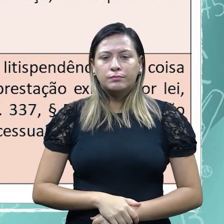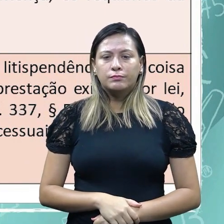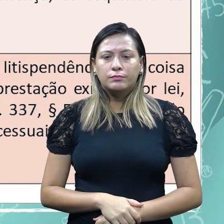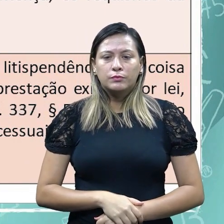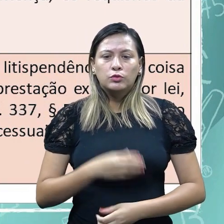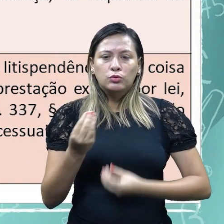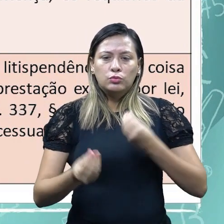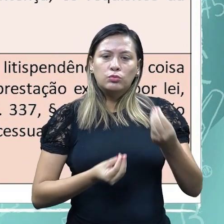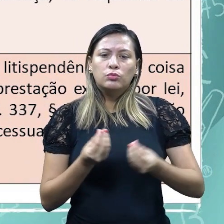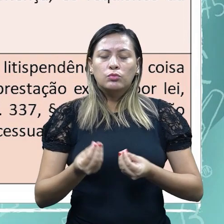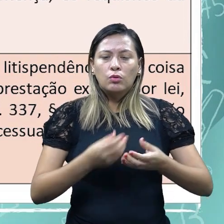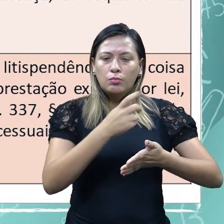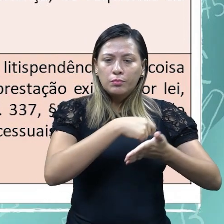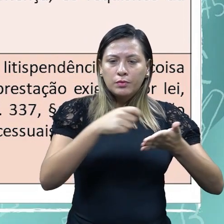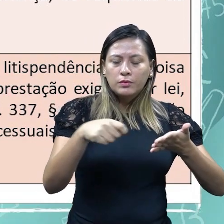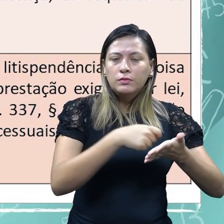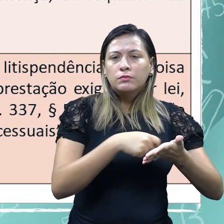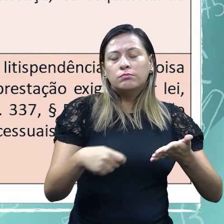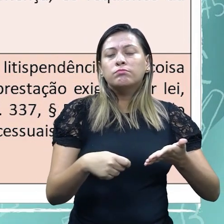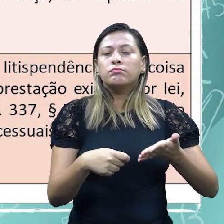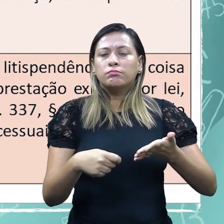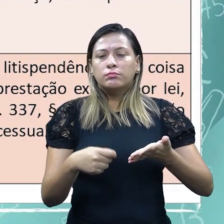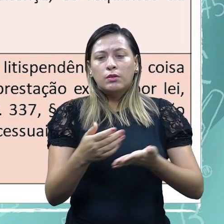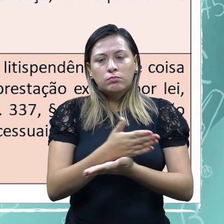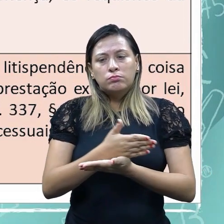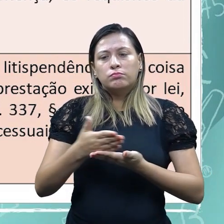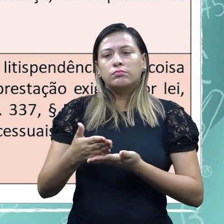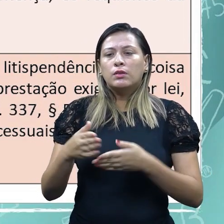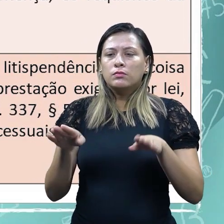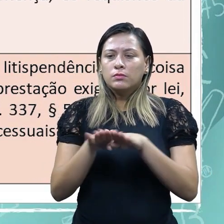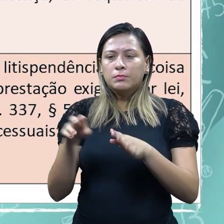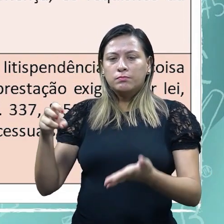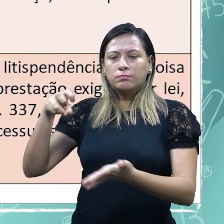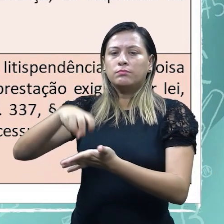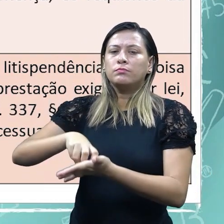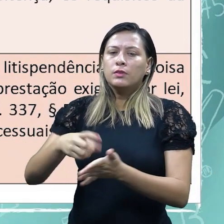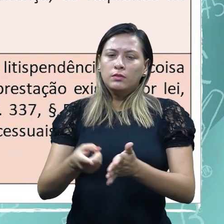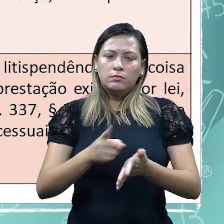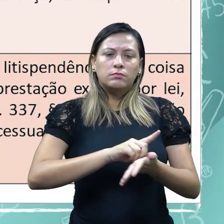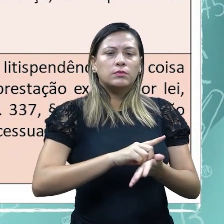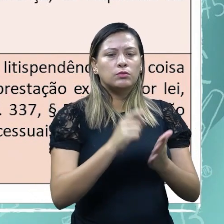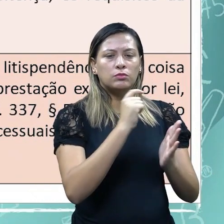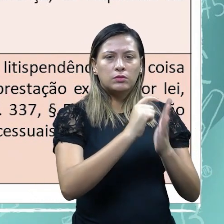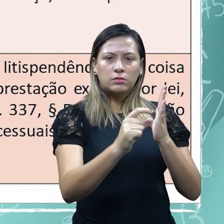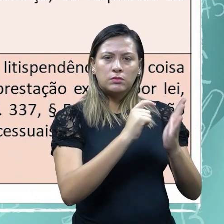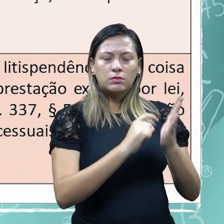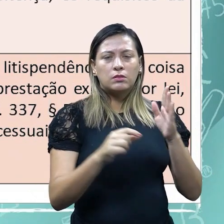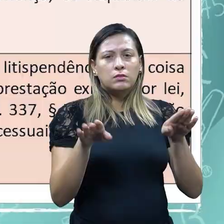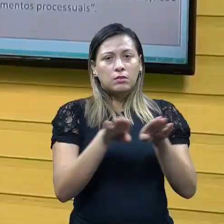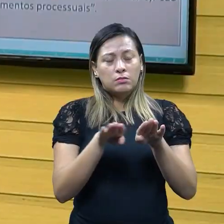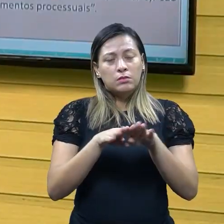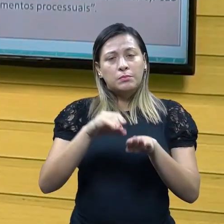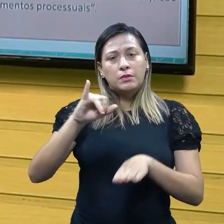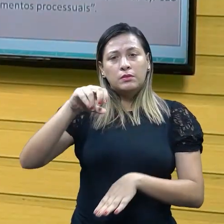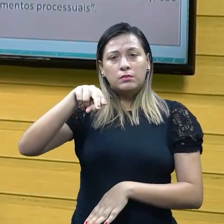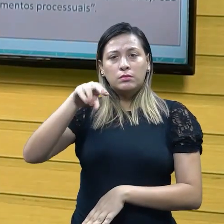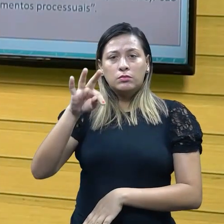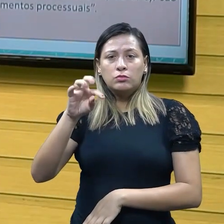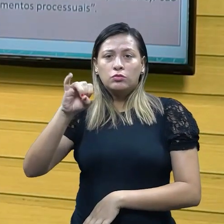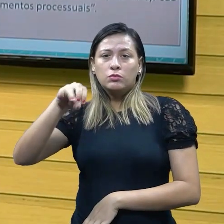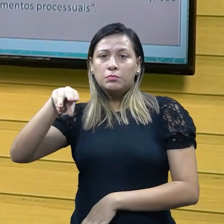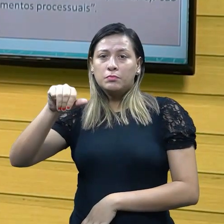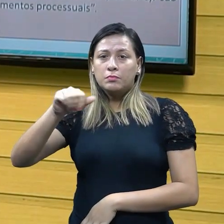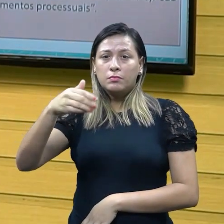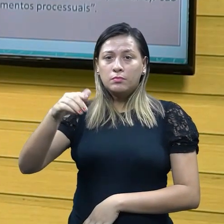pode apontar a forma escrita da petição inicial e da sentença, requisitos de citação, intimações. Bom, tem